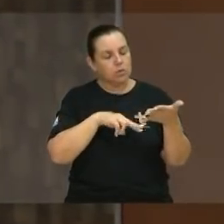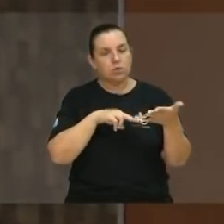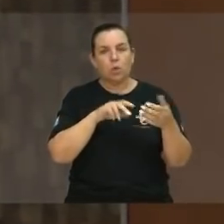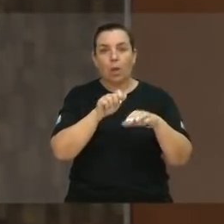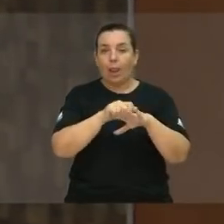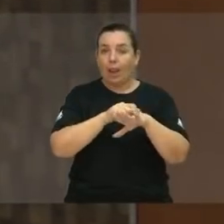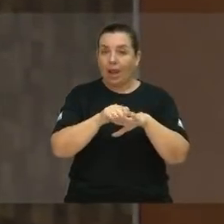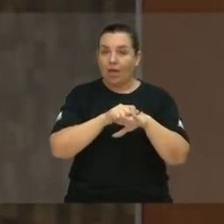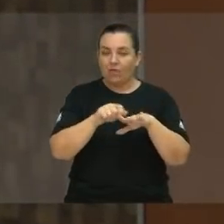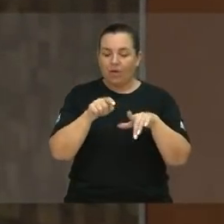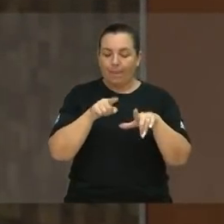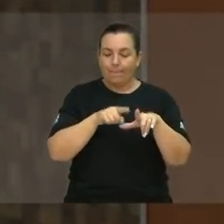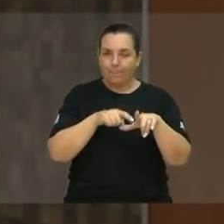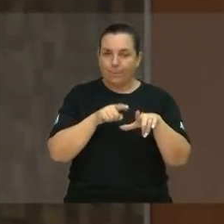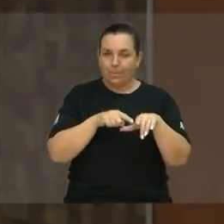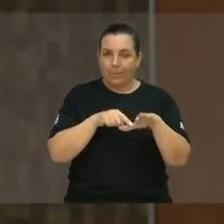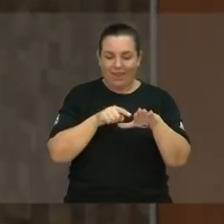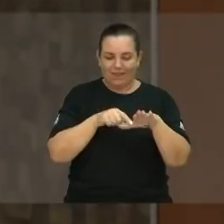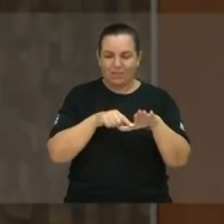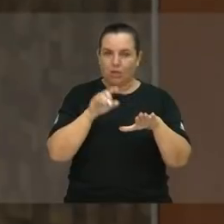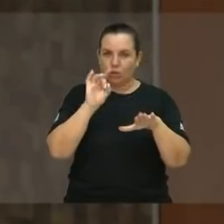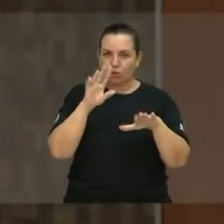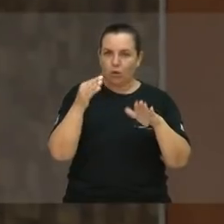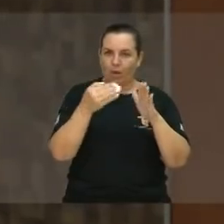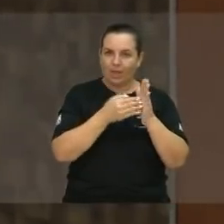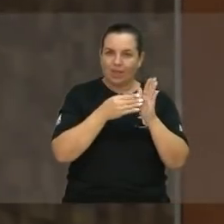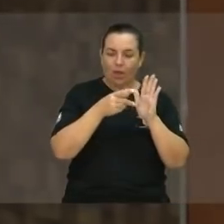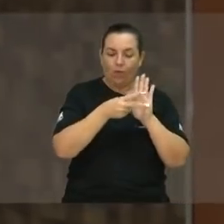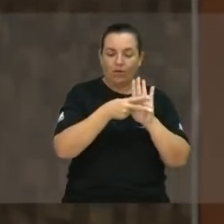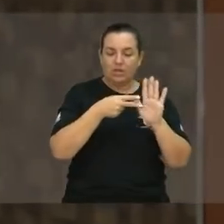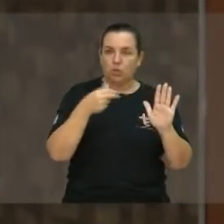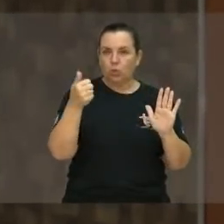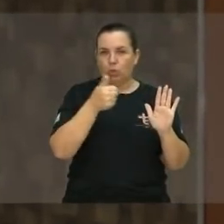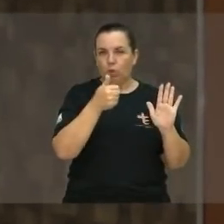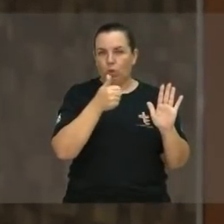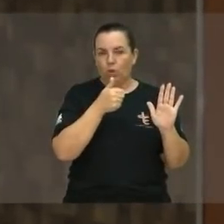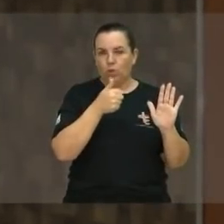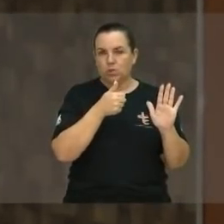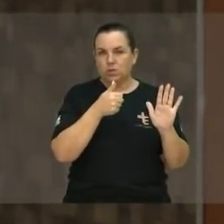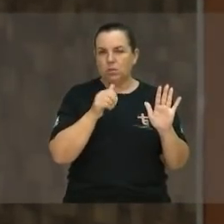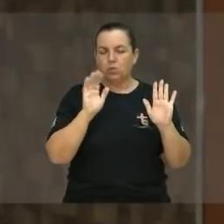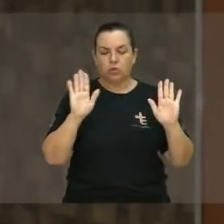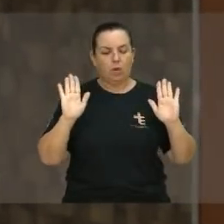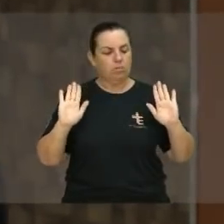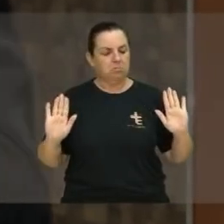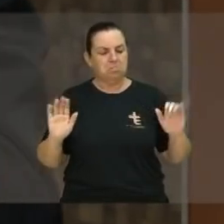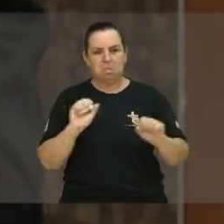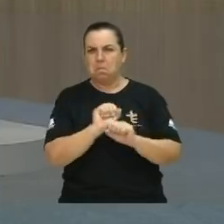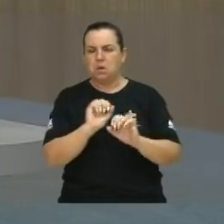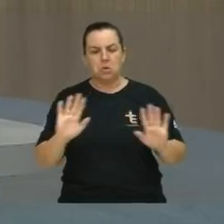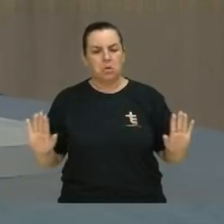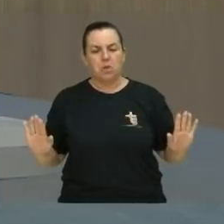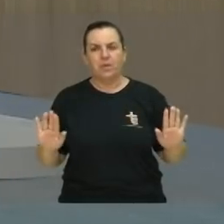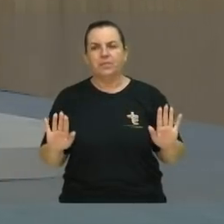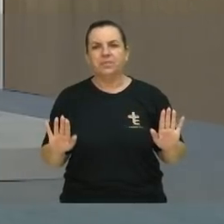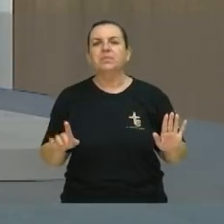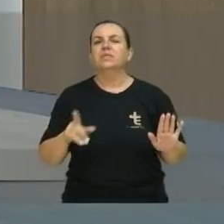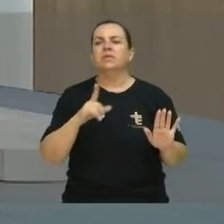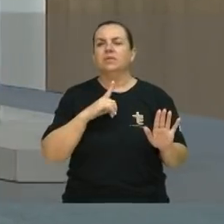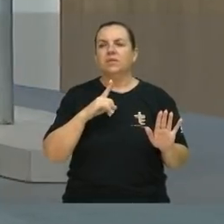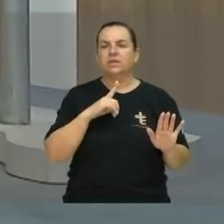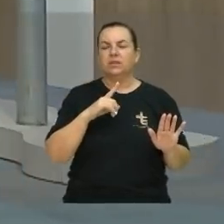lava-pés somente até o versículo 11 e ficássemos e aí parece mos